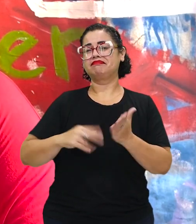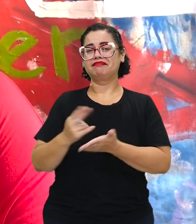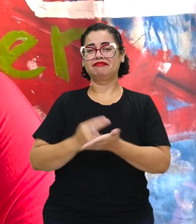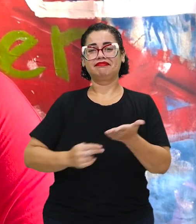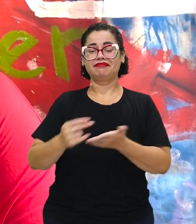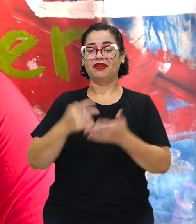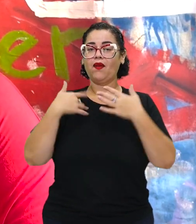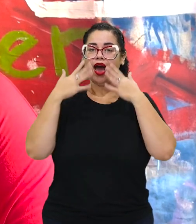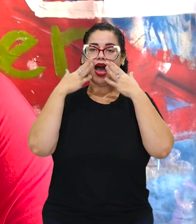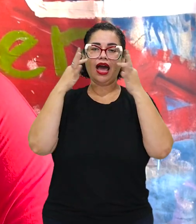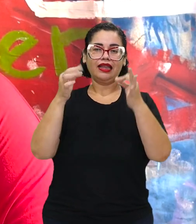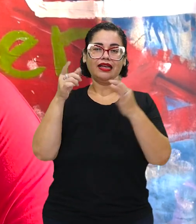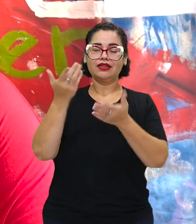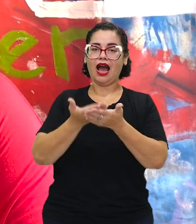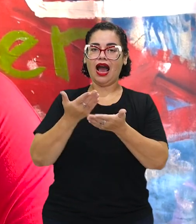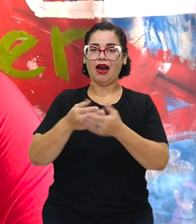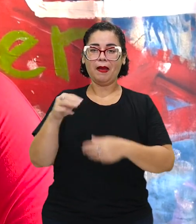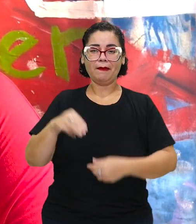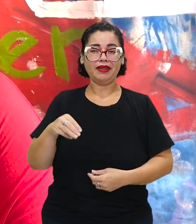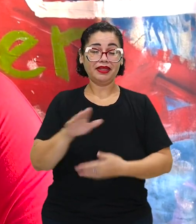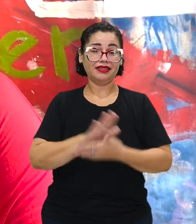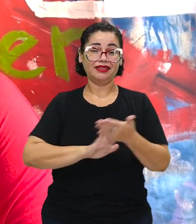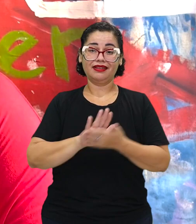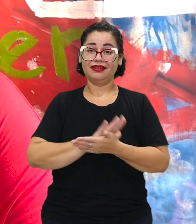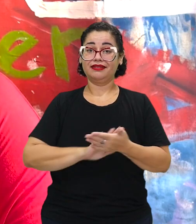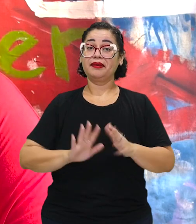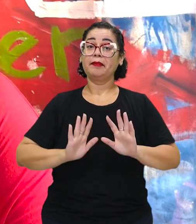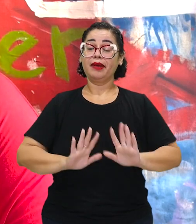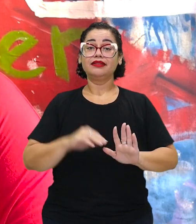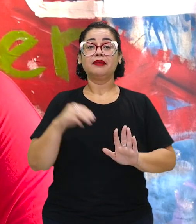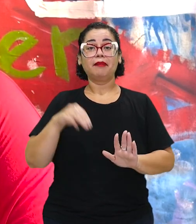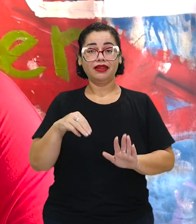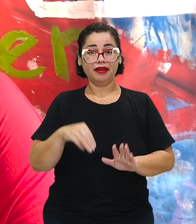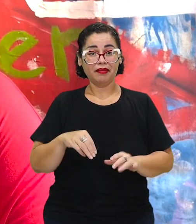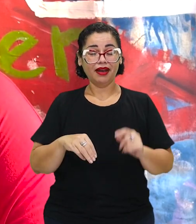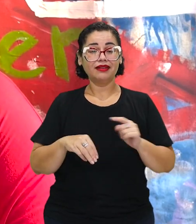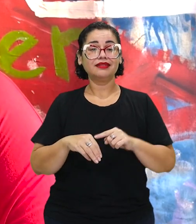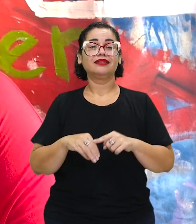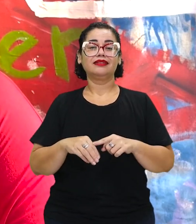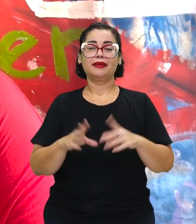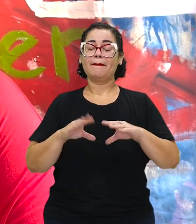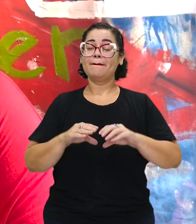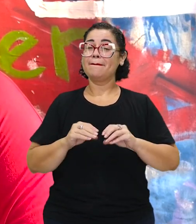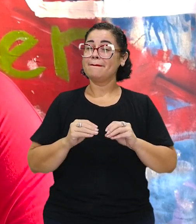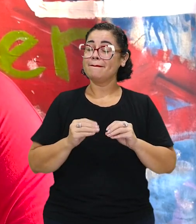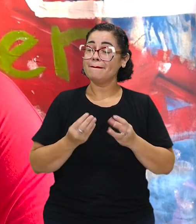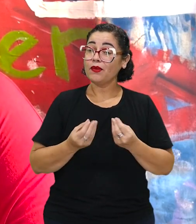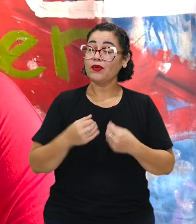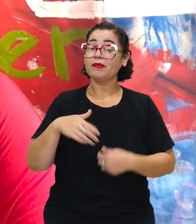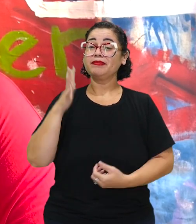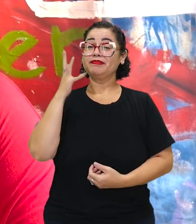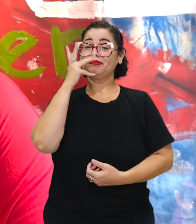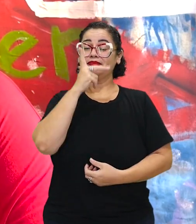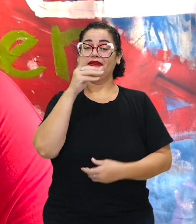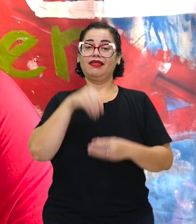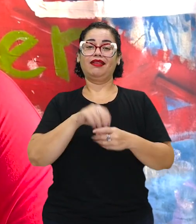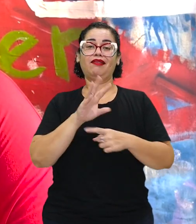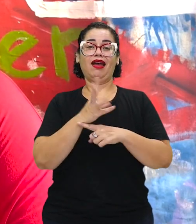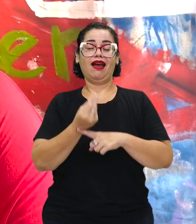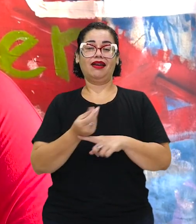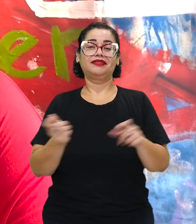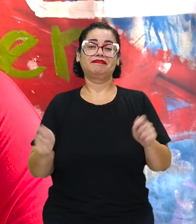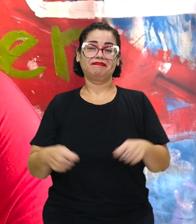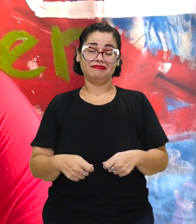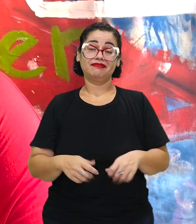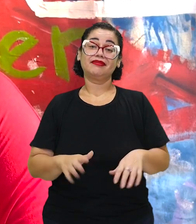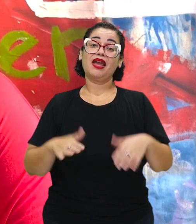prestei atenção na aula de matemática, sendo que matemática é a coisa mais linda dentro da arte.